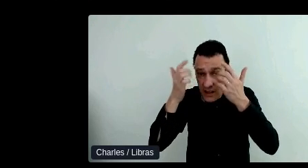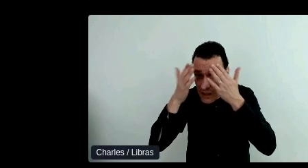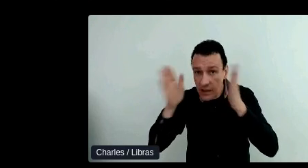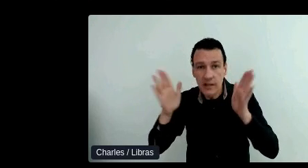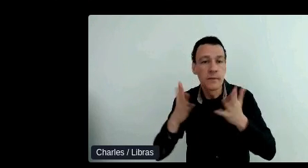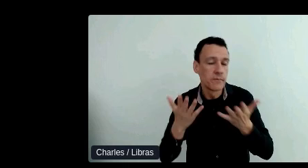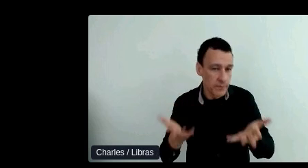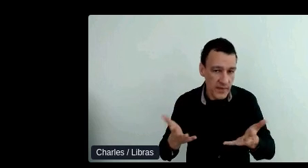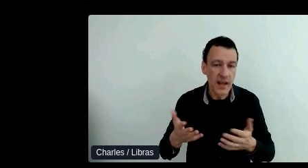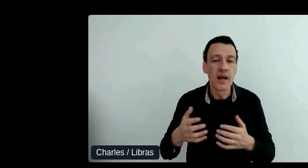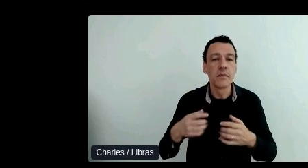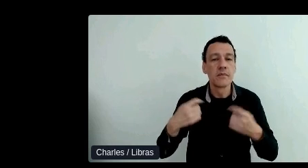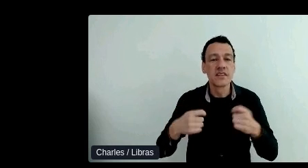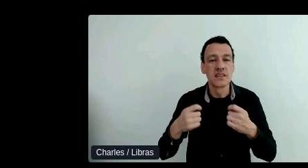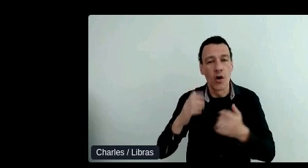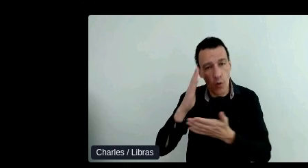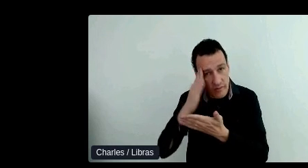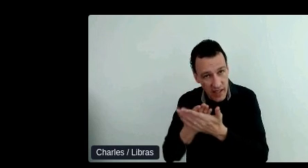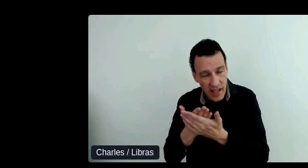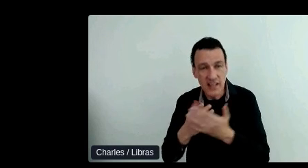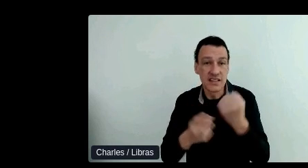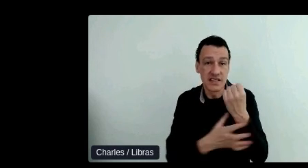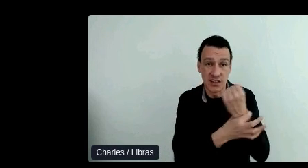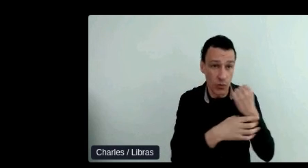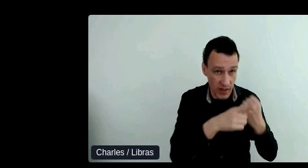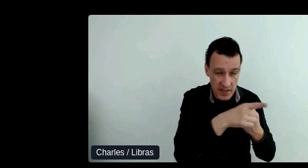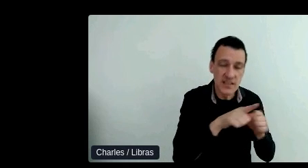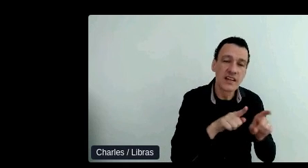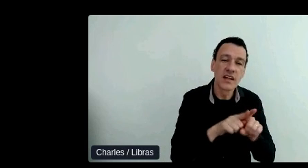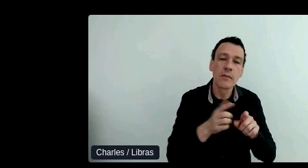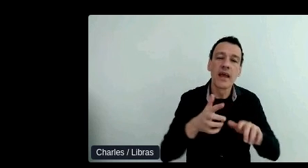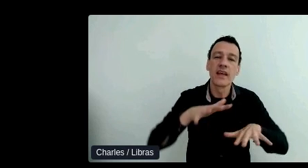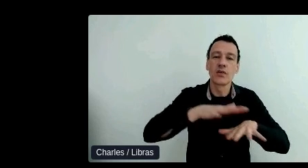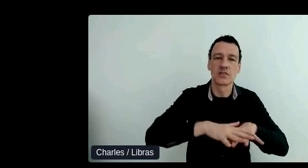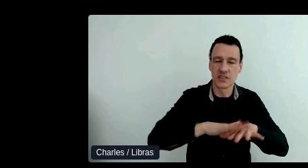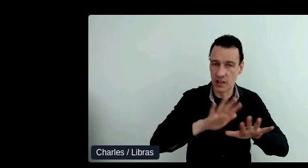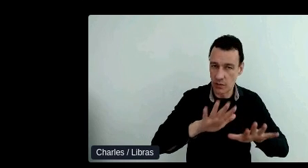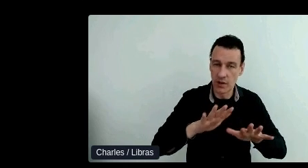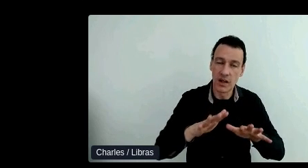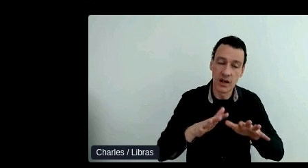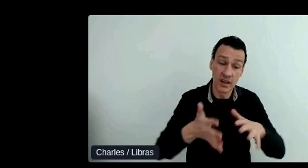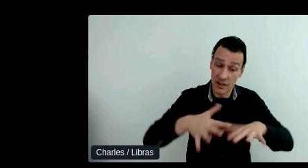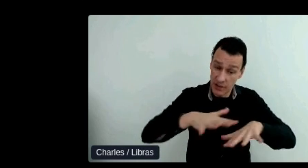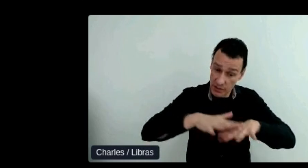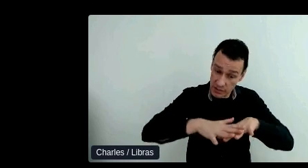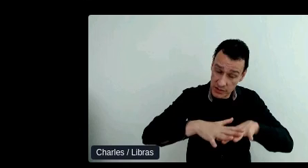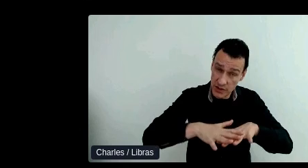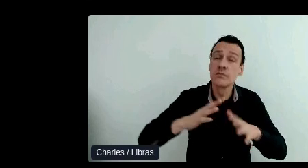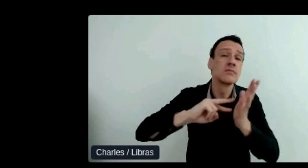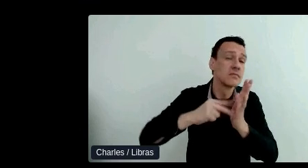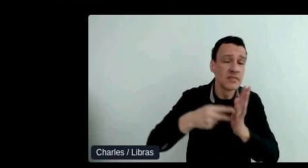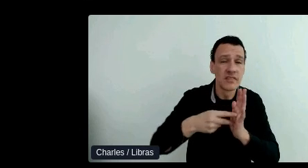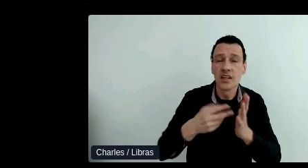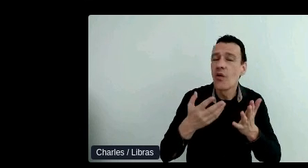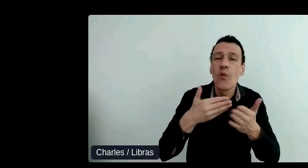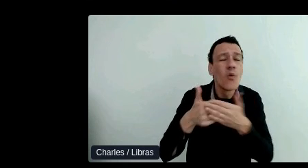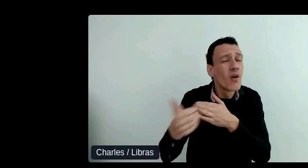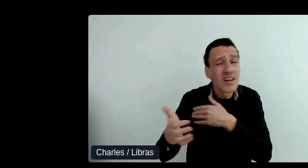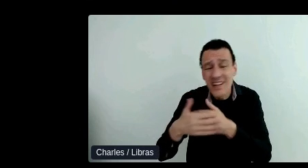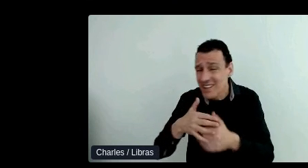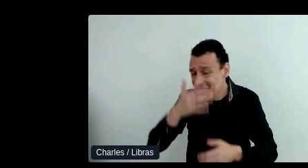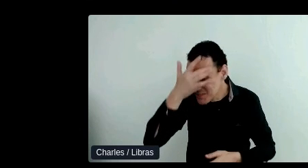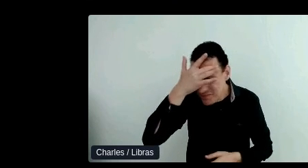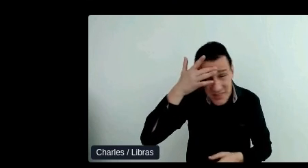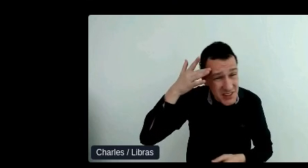Inclusão significa não só ter um conjunto de dados diversificado, mas que qualquer pessoa, independente dela